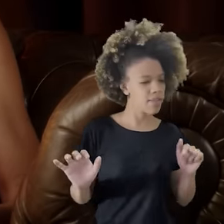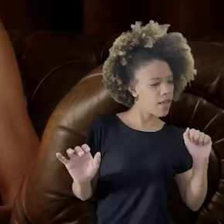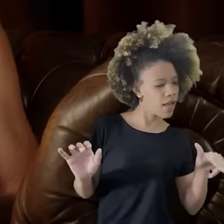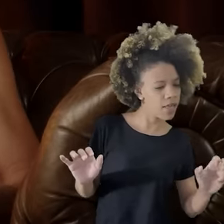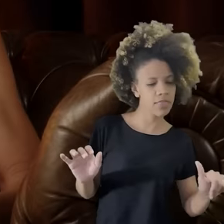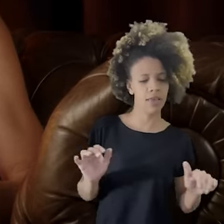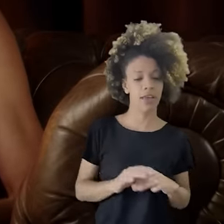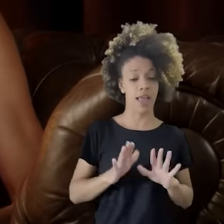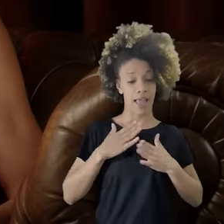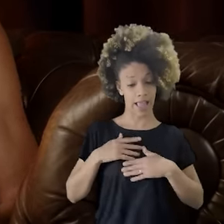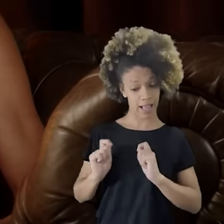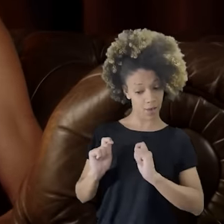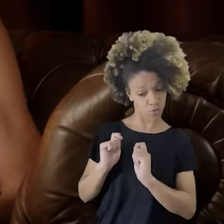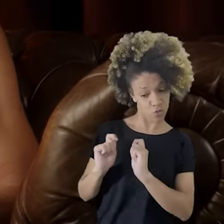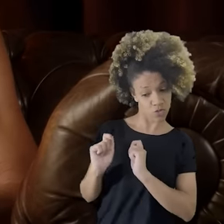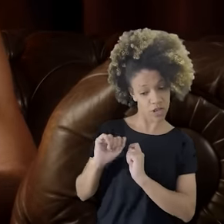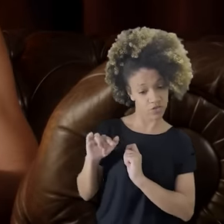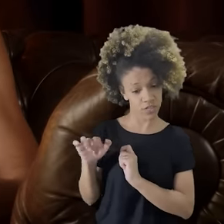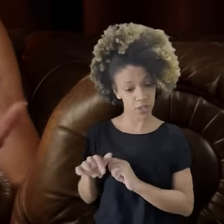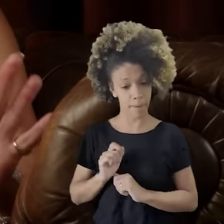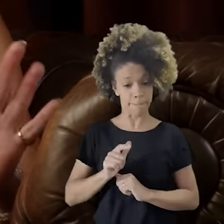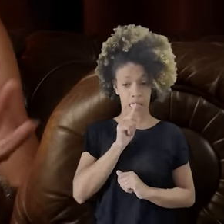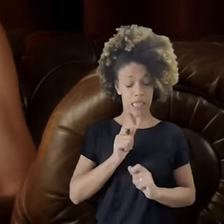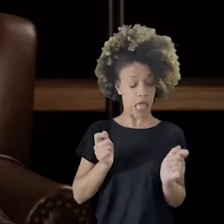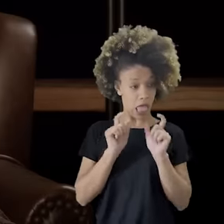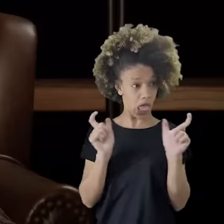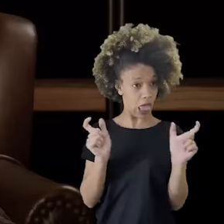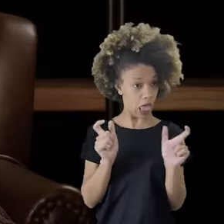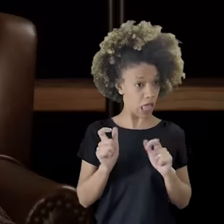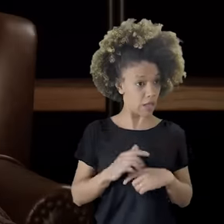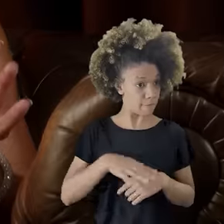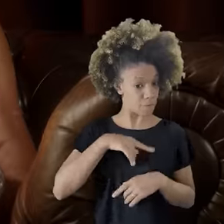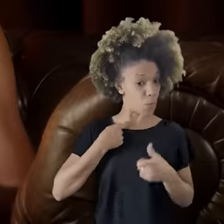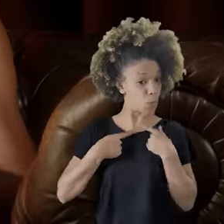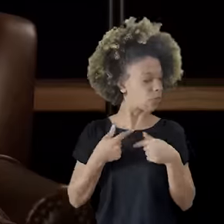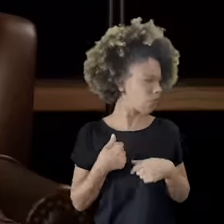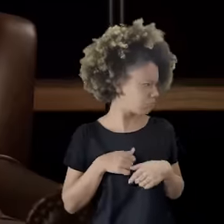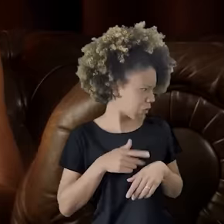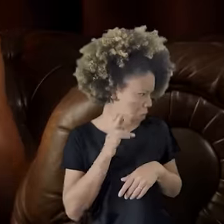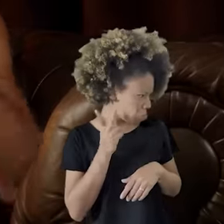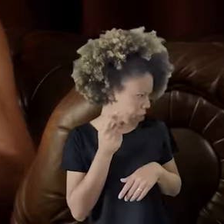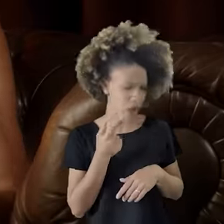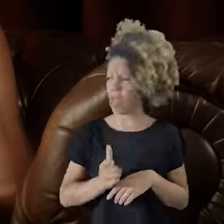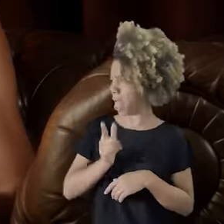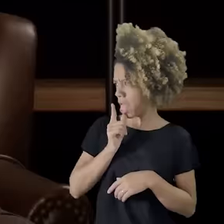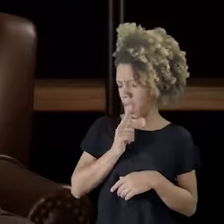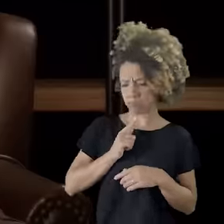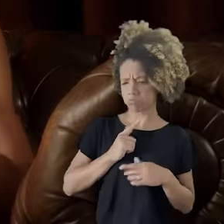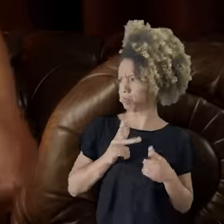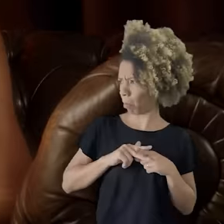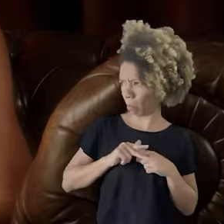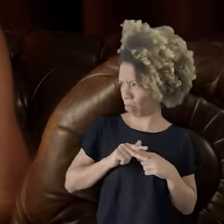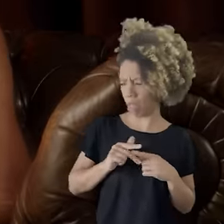às vezes até falava calma aí Zezinho fica quieto que você fica acordado toda hora né não dá problema eles são Normal normal